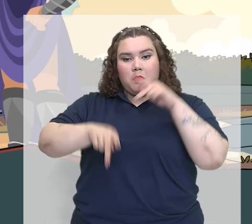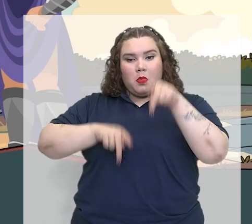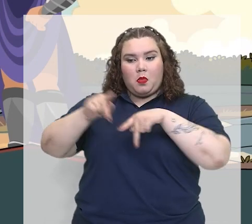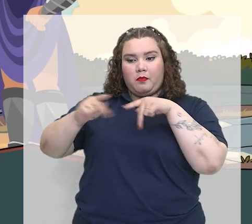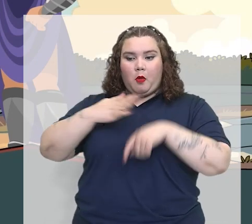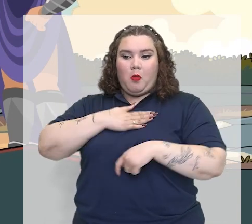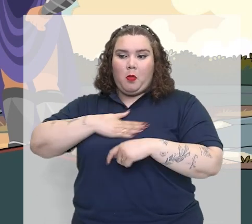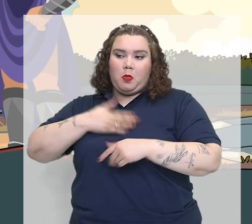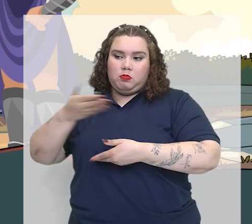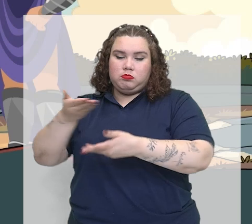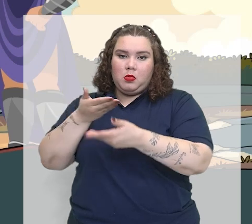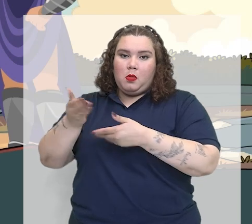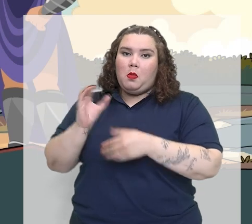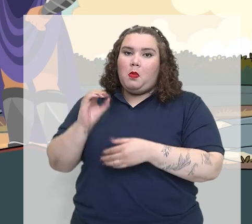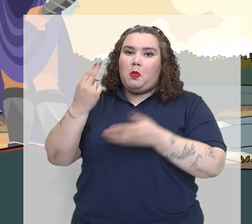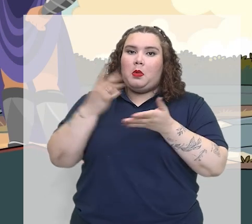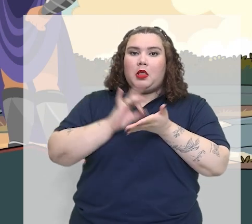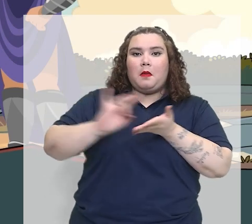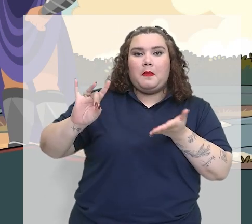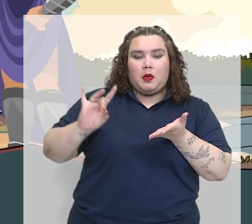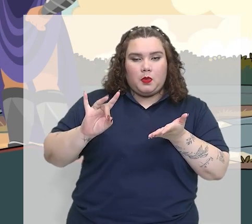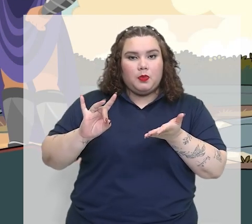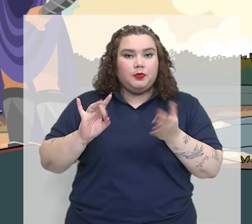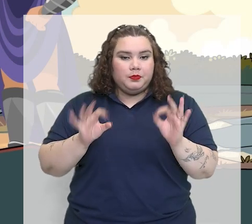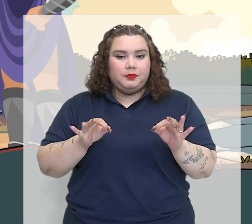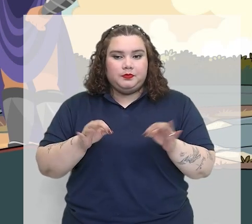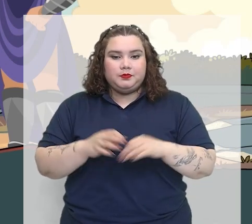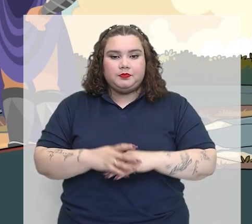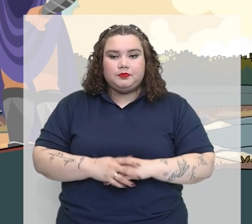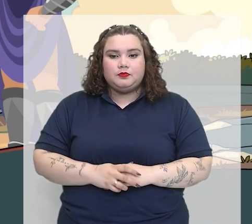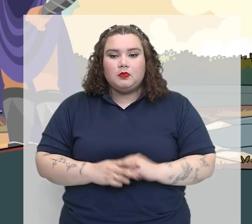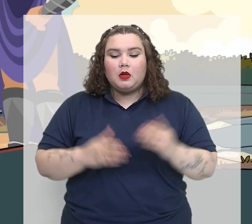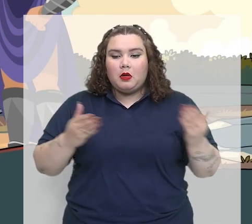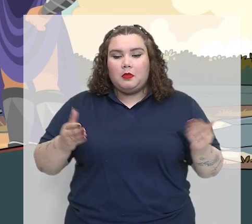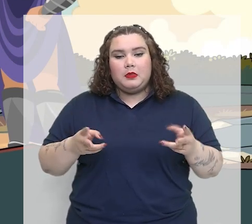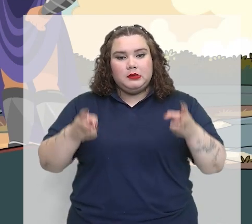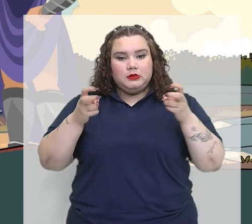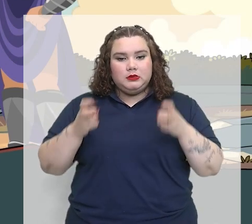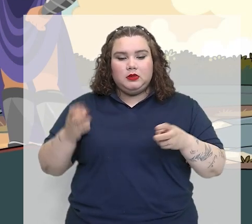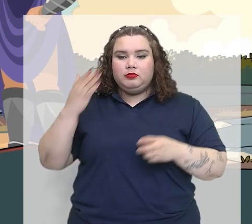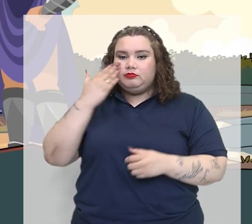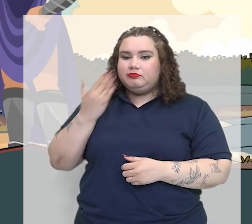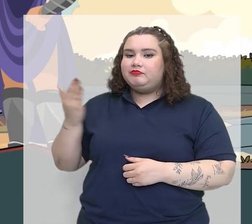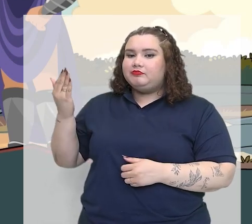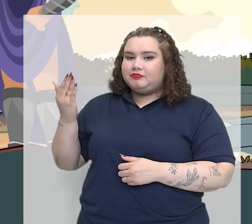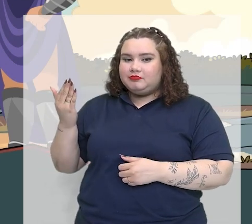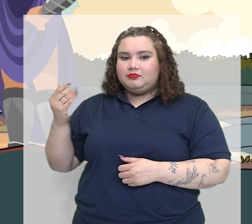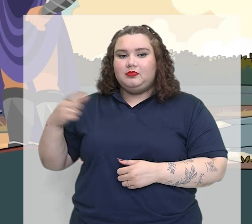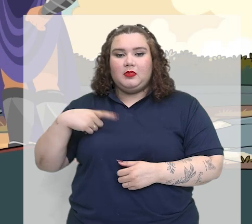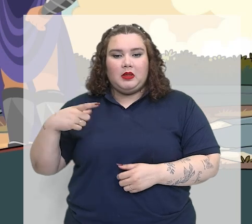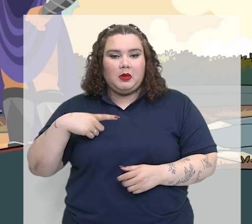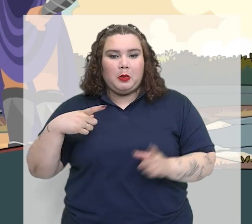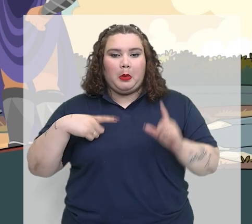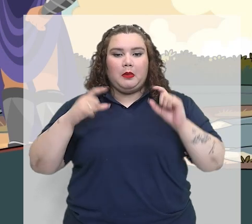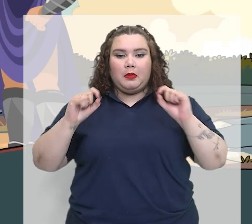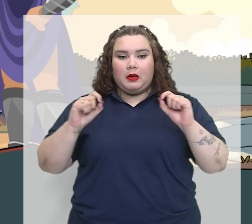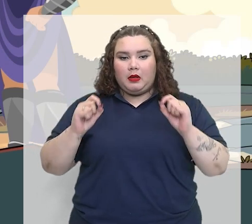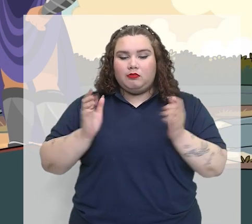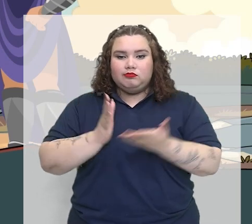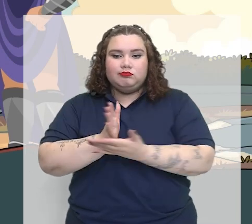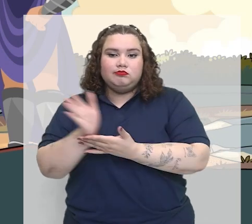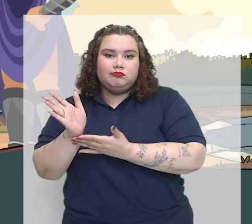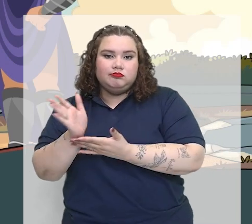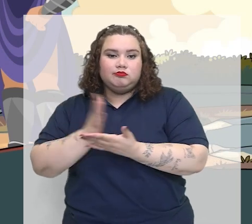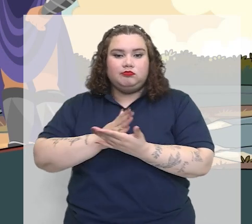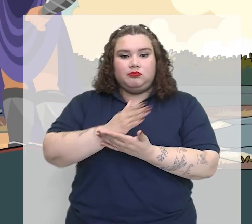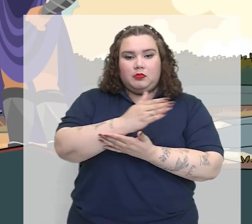ou inimizade entre elas e o povo. Então, percebam aí, não é mesmo? Ainda tem, de certa forma, a dualidade, né?